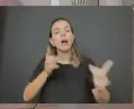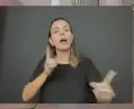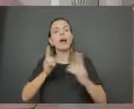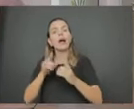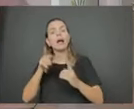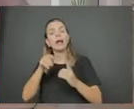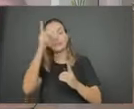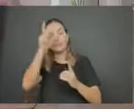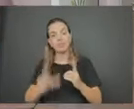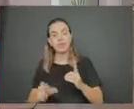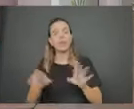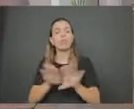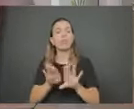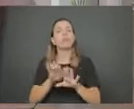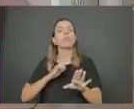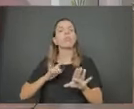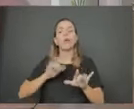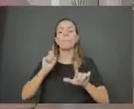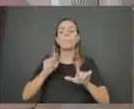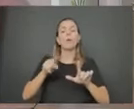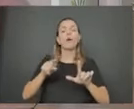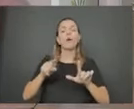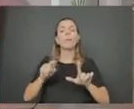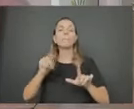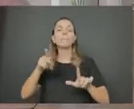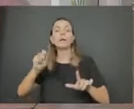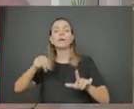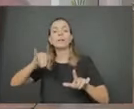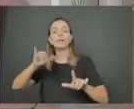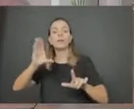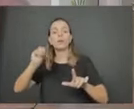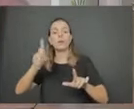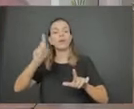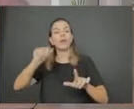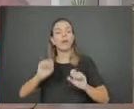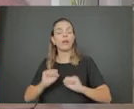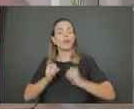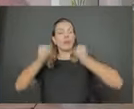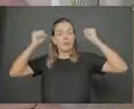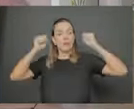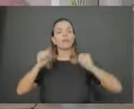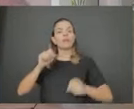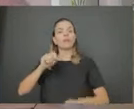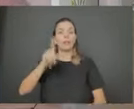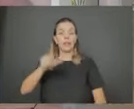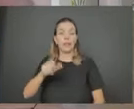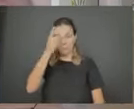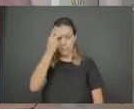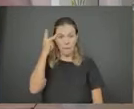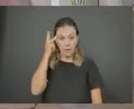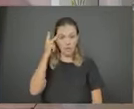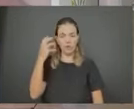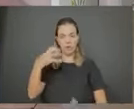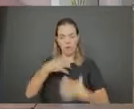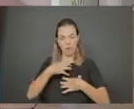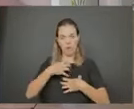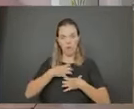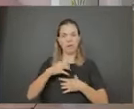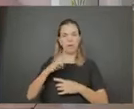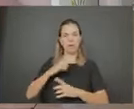também, que é uma medida protetiva para a vítima, para a senhora, obviamente, que se o Poder Judiciário